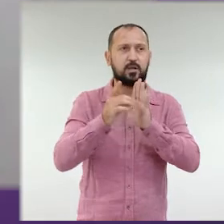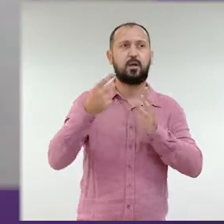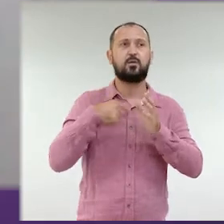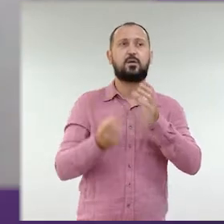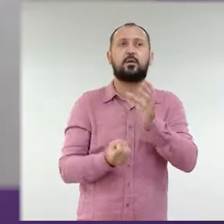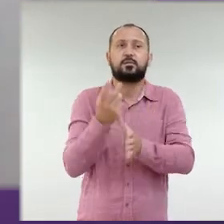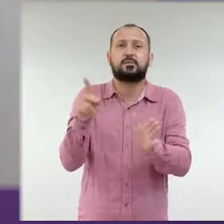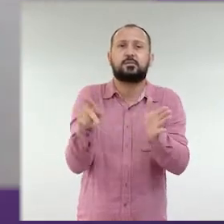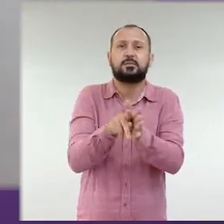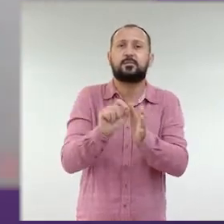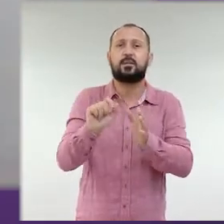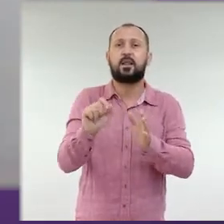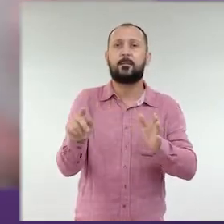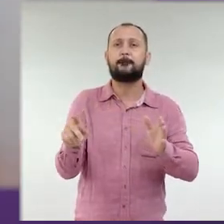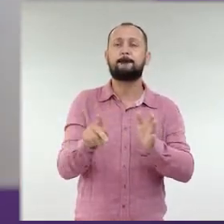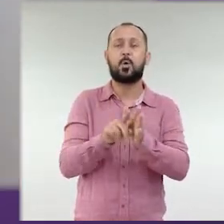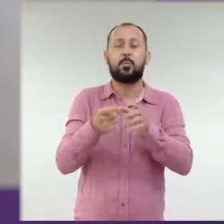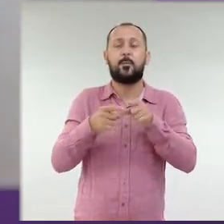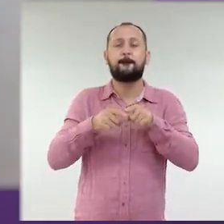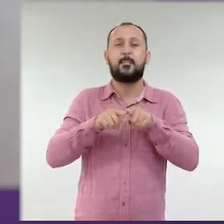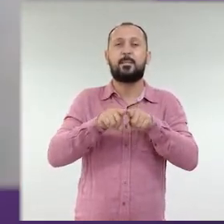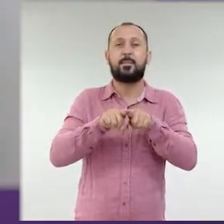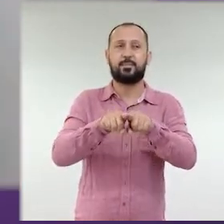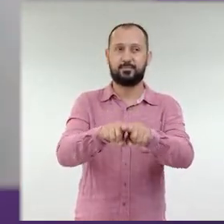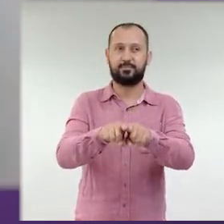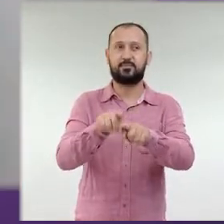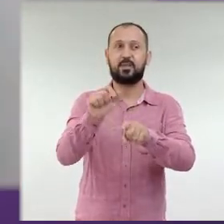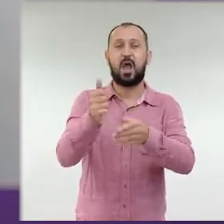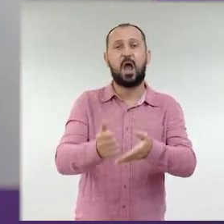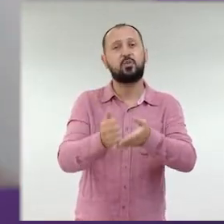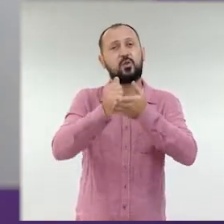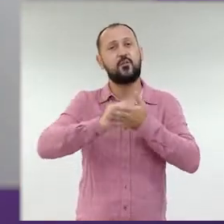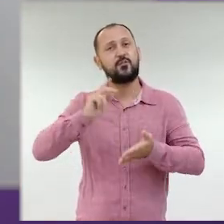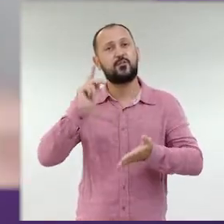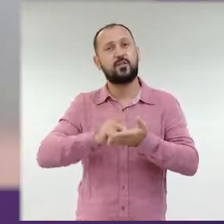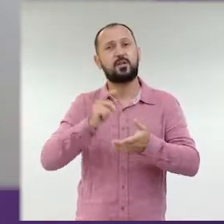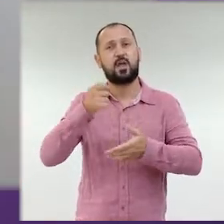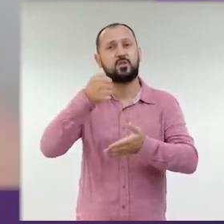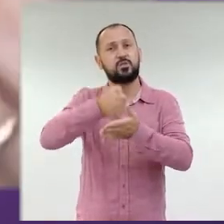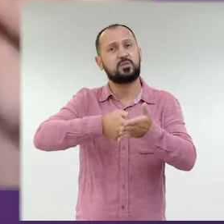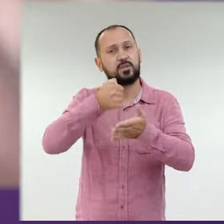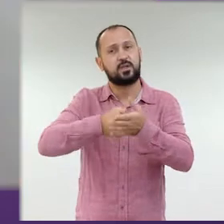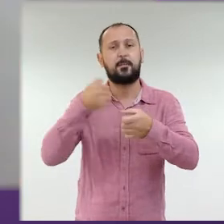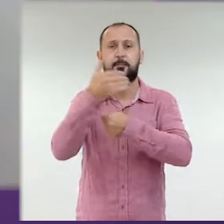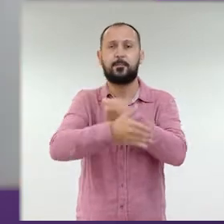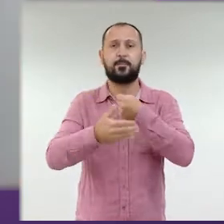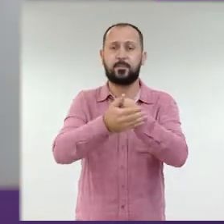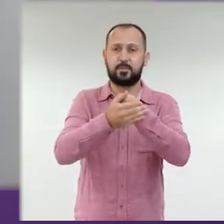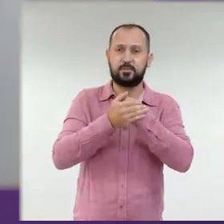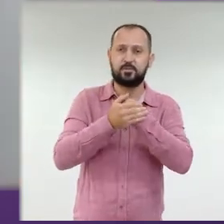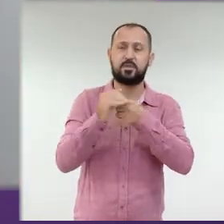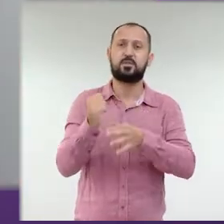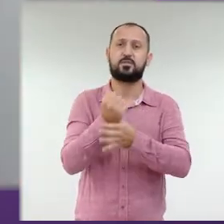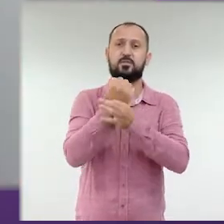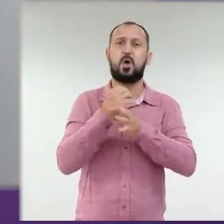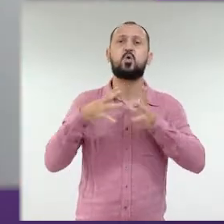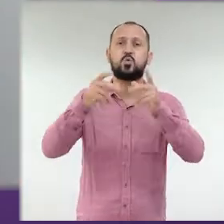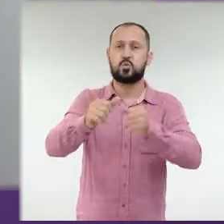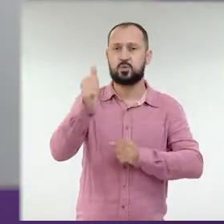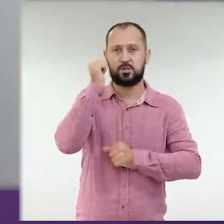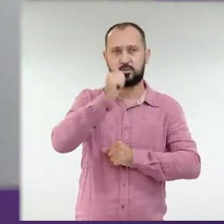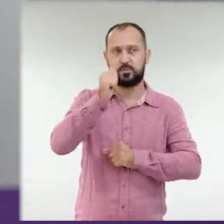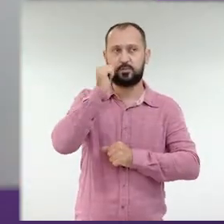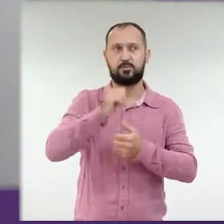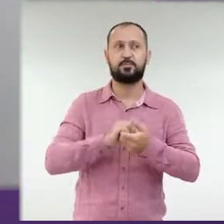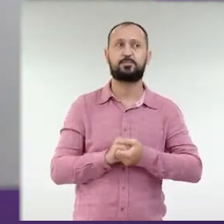municipais, leis estaduais, decretos estaduais e parcerias que venham efetivamente garantir mais proteção e segurança a todas